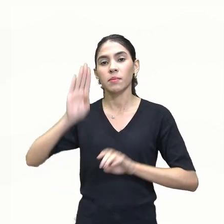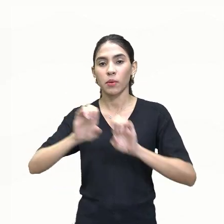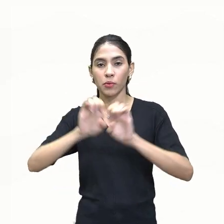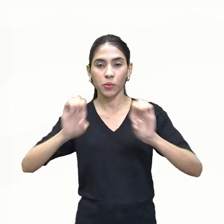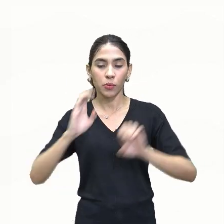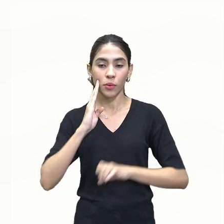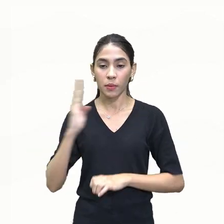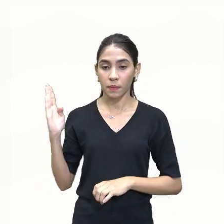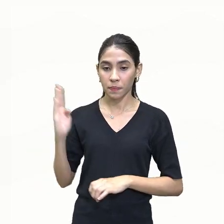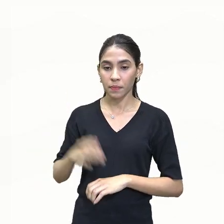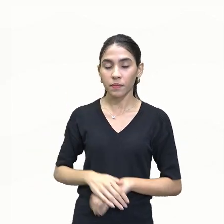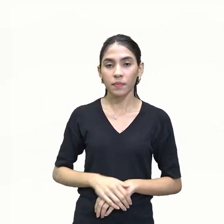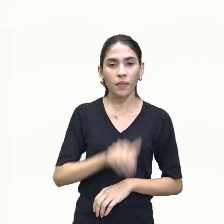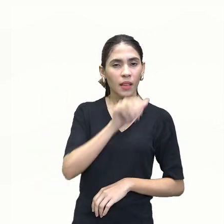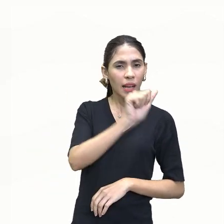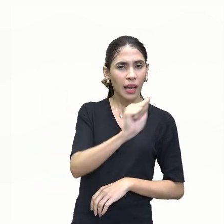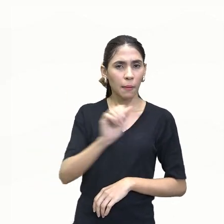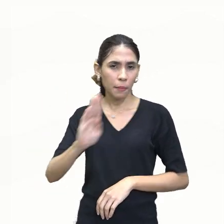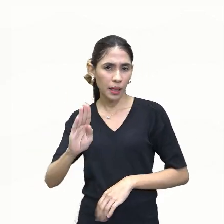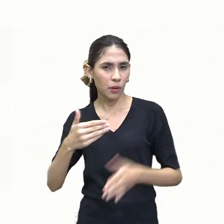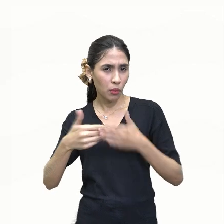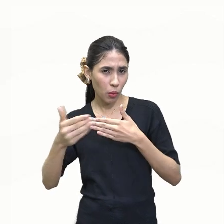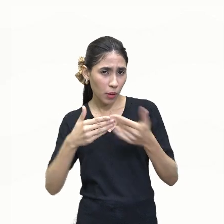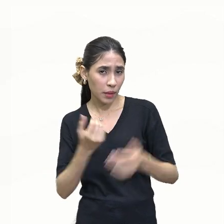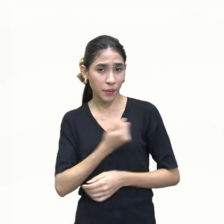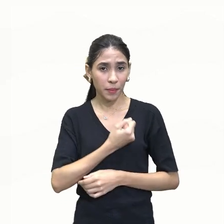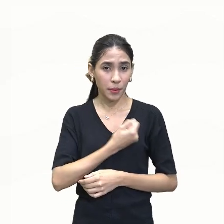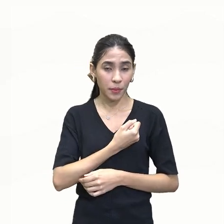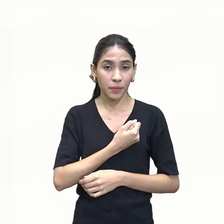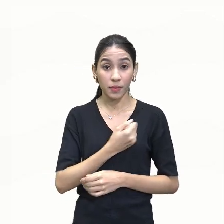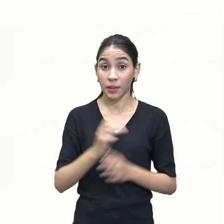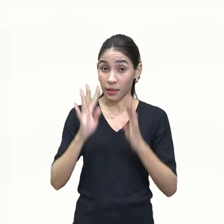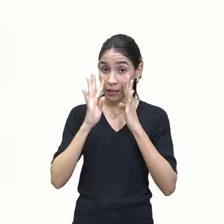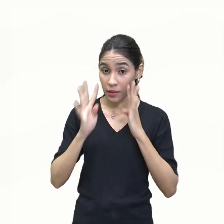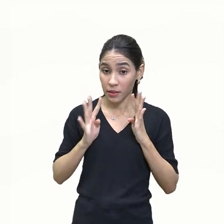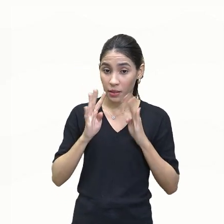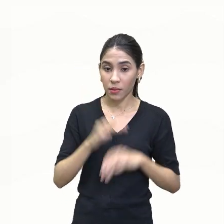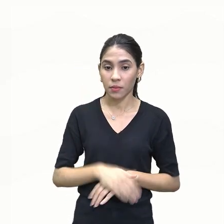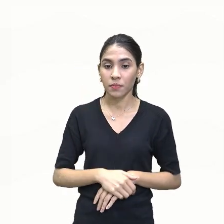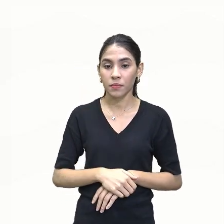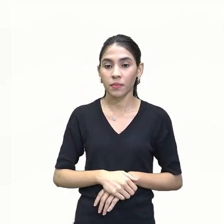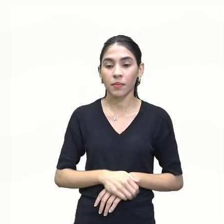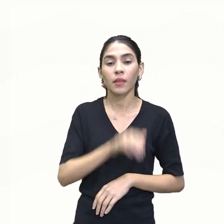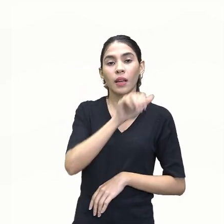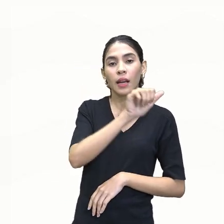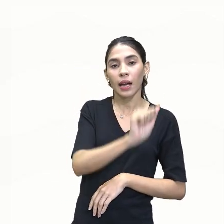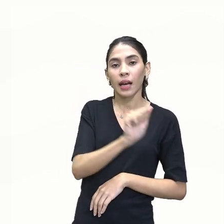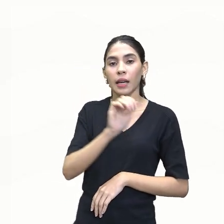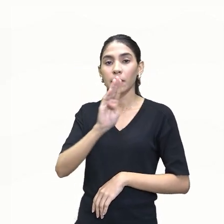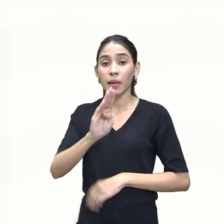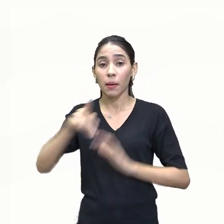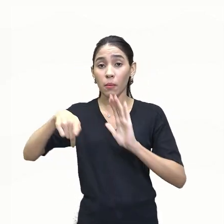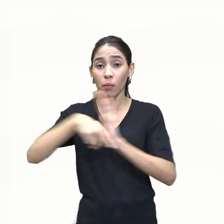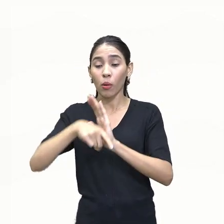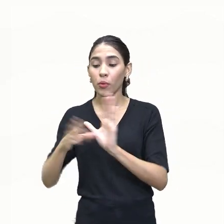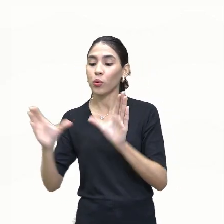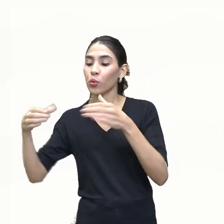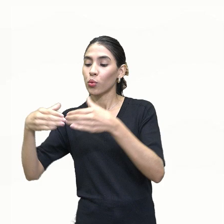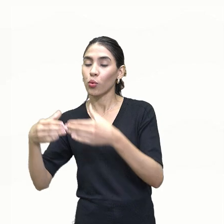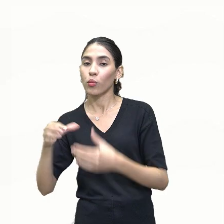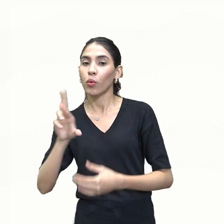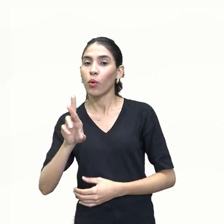esse B podem ser qualquer número, professora? Olha lá, em que A e B são números reais, tá